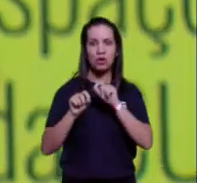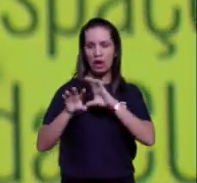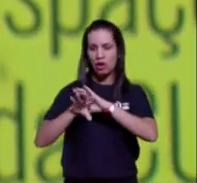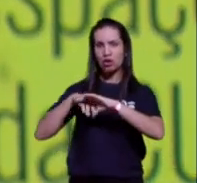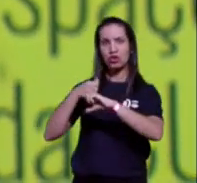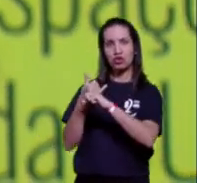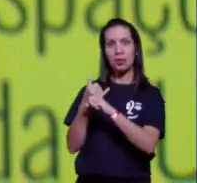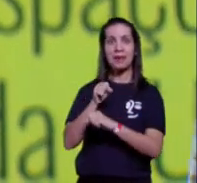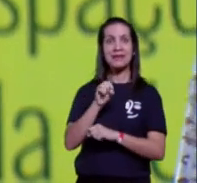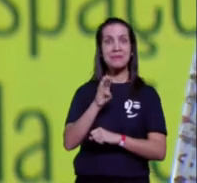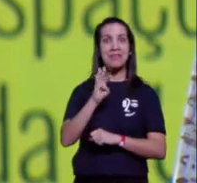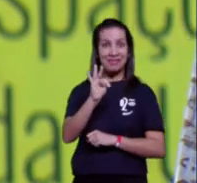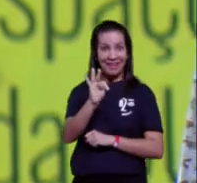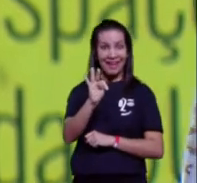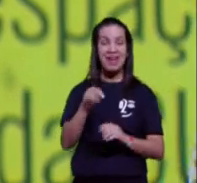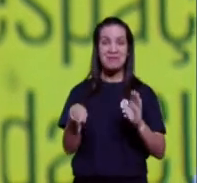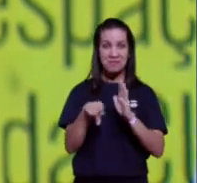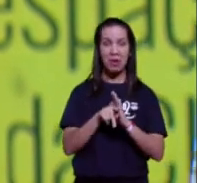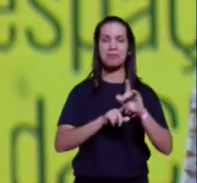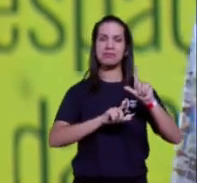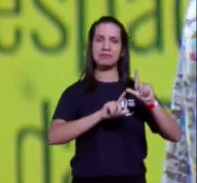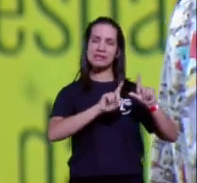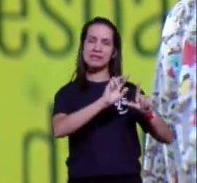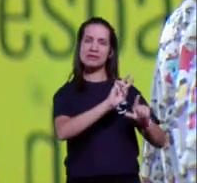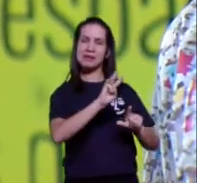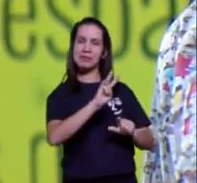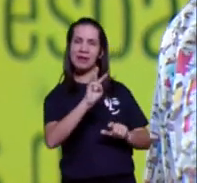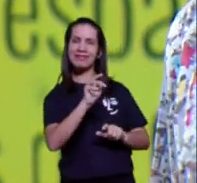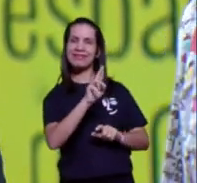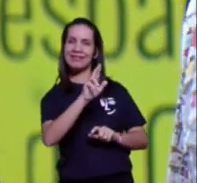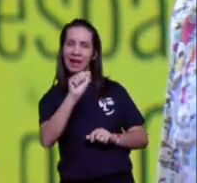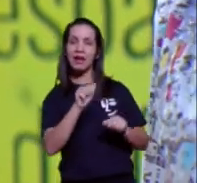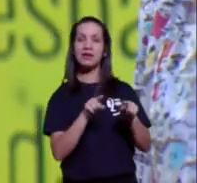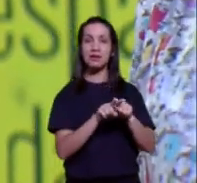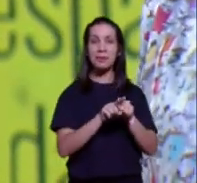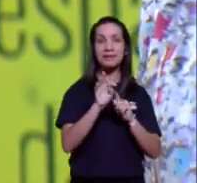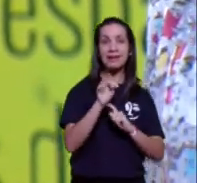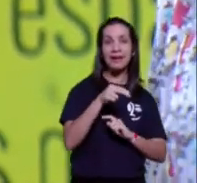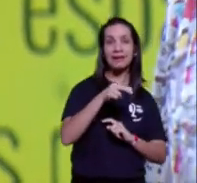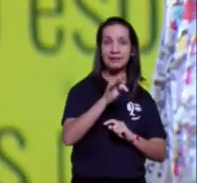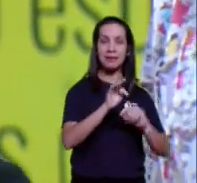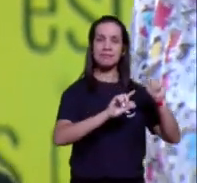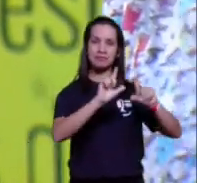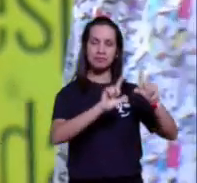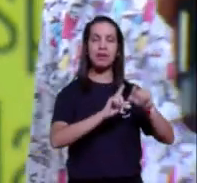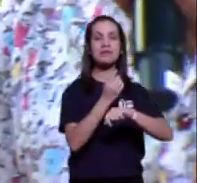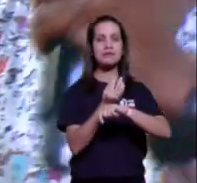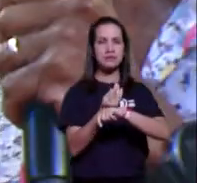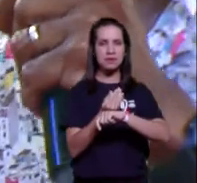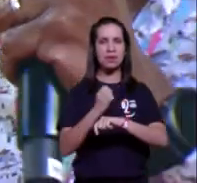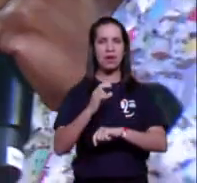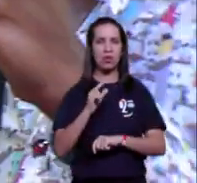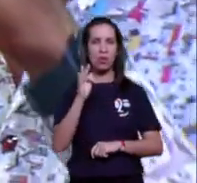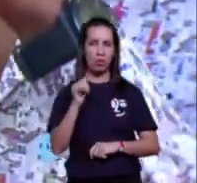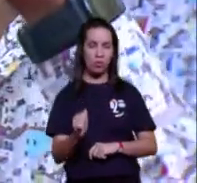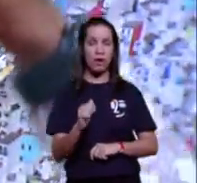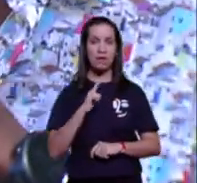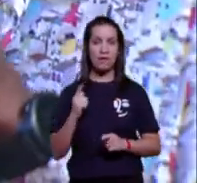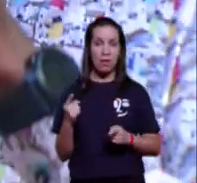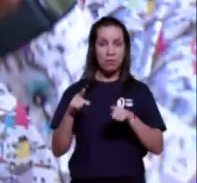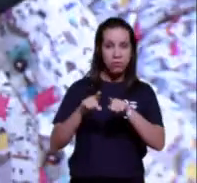do SBT, Portal Terra e canal TNT Séries. O Santander e a CUFA uniram forças para trazer